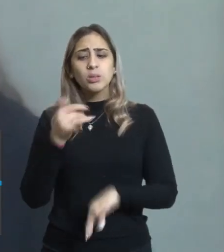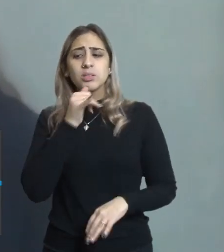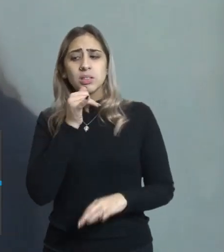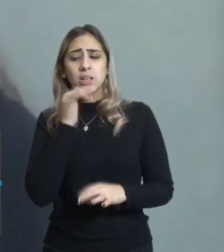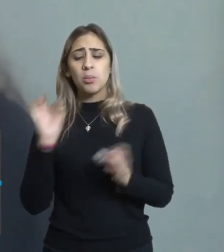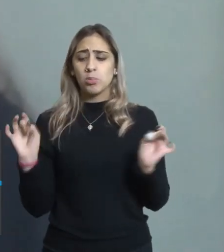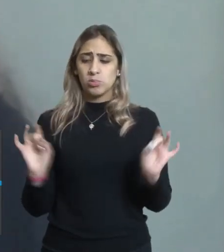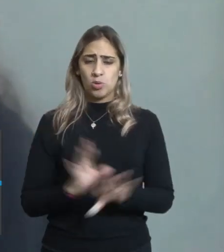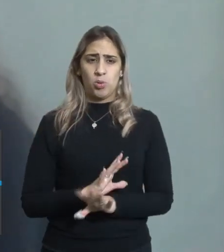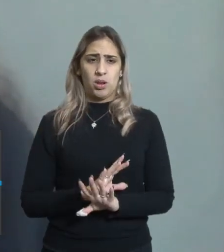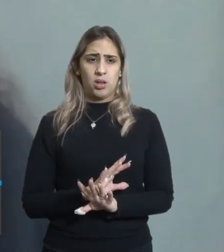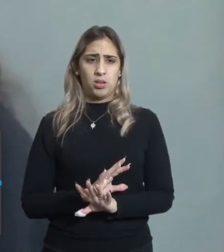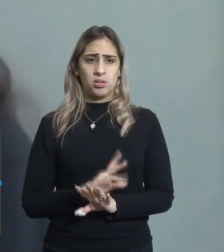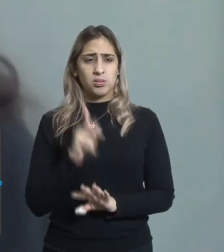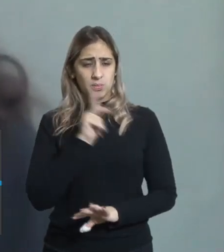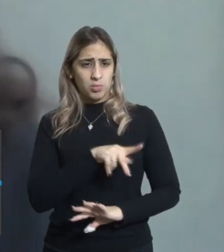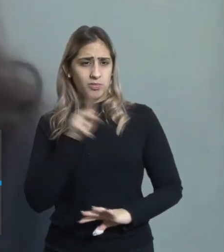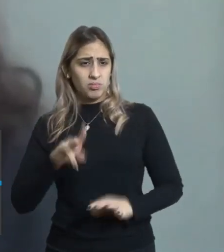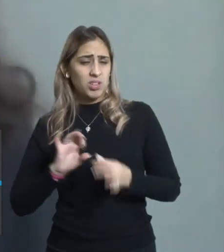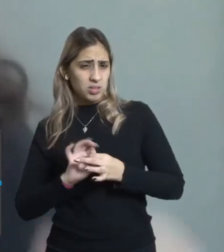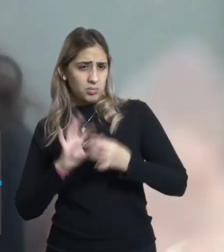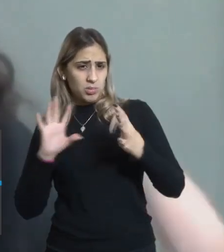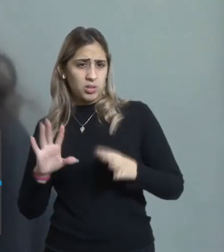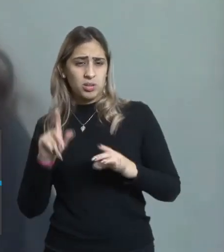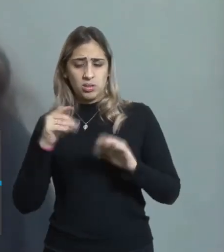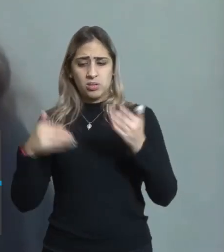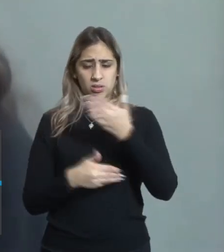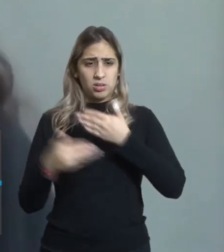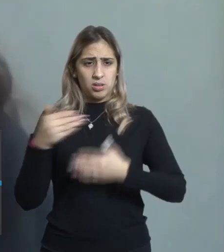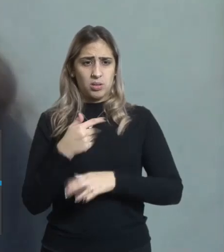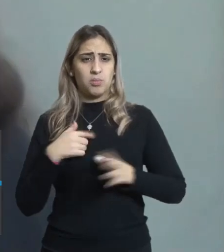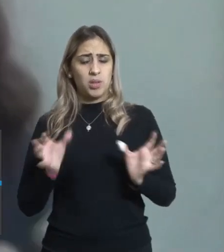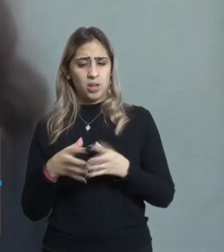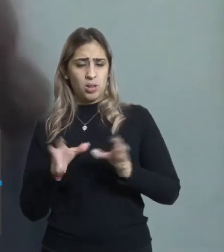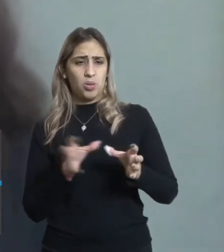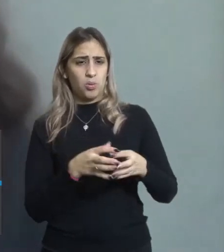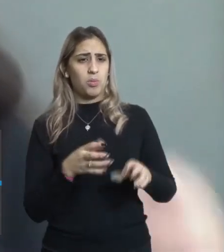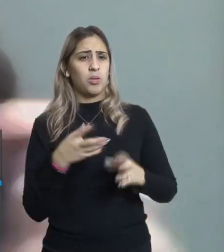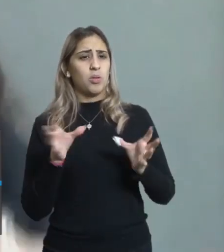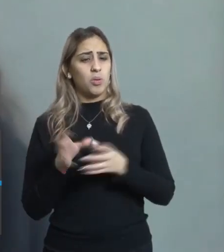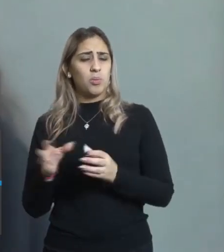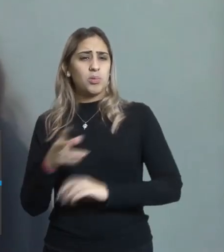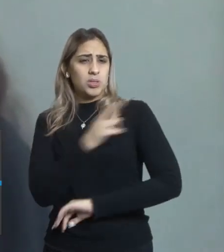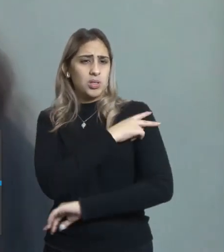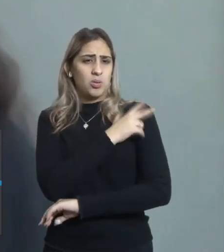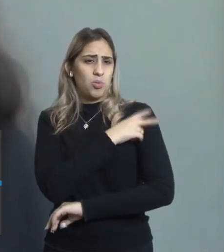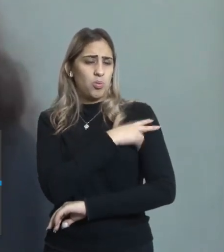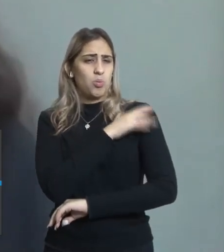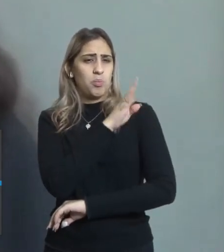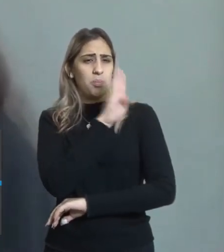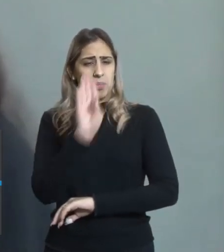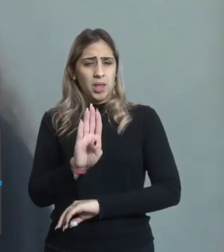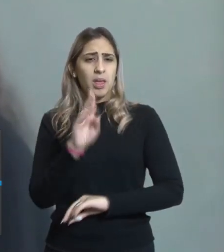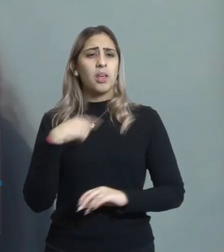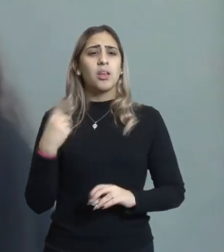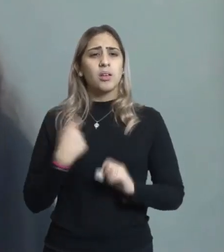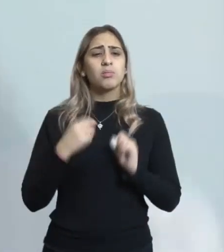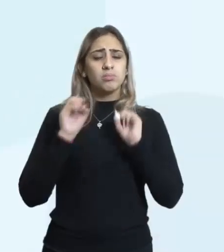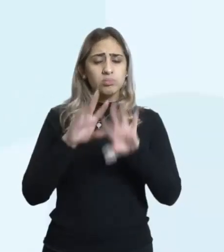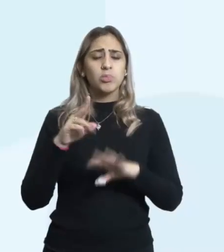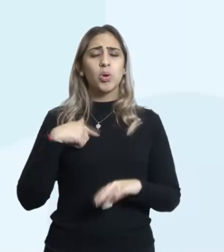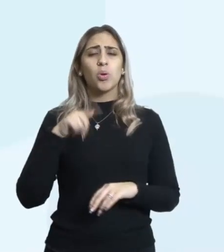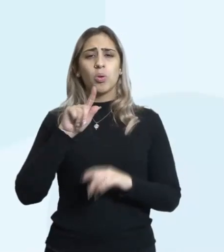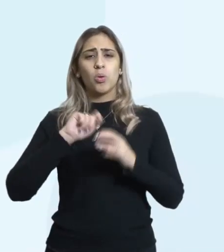concretos. Se o professor vai disponibilizar slide para a turma do segundo ano B, eu tenho um slide que eu deixei no Google Sala de